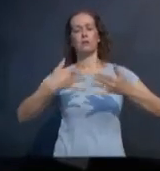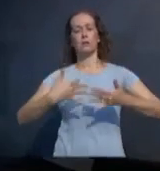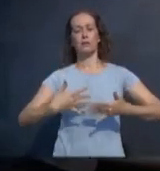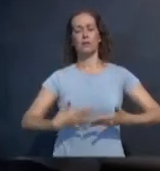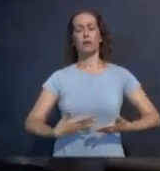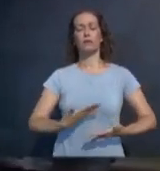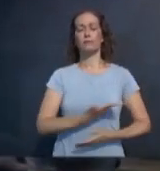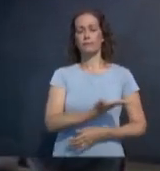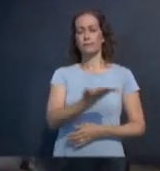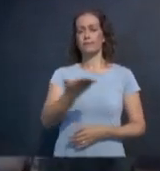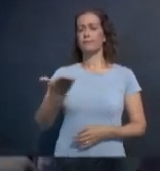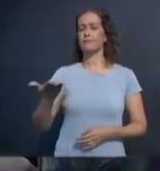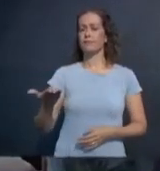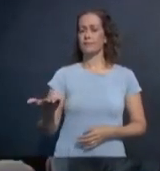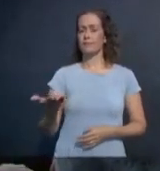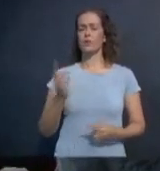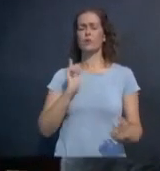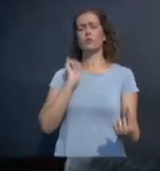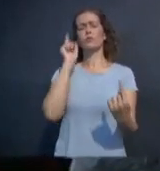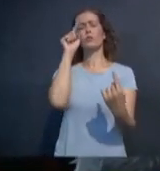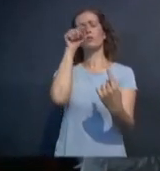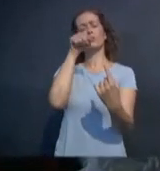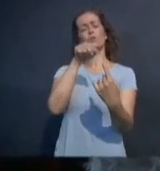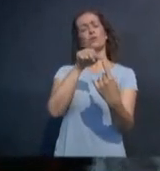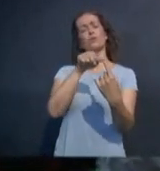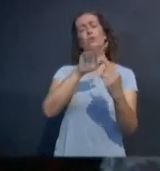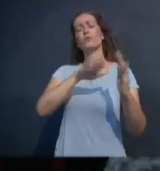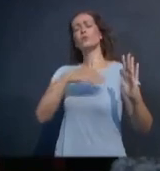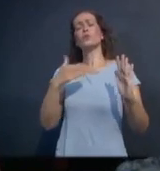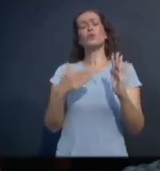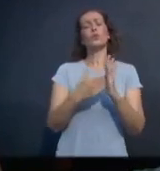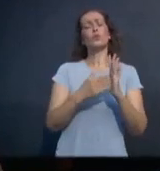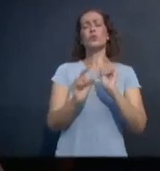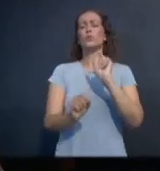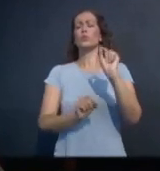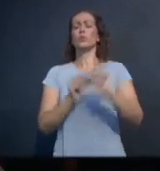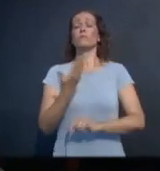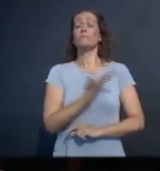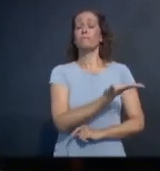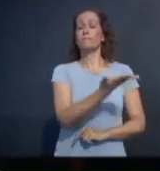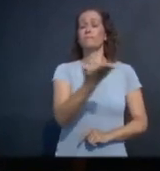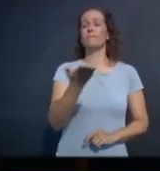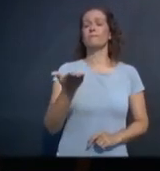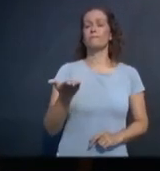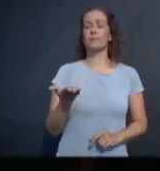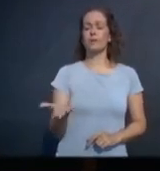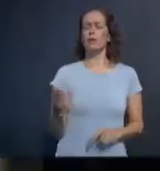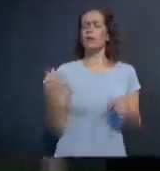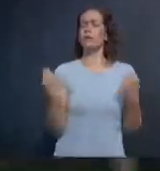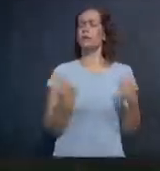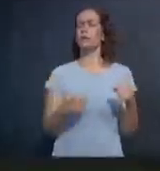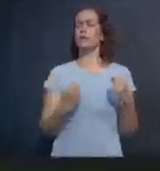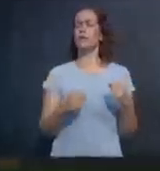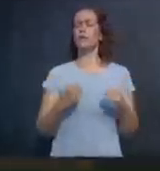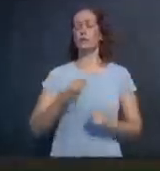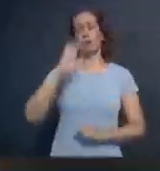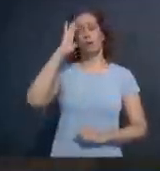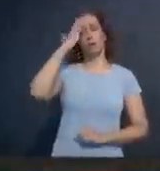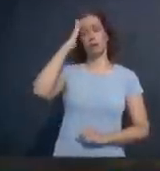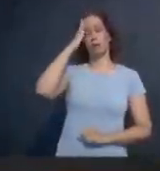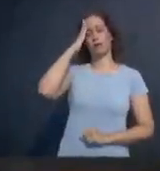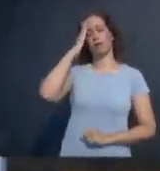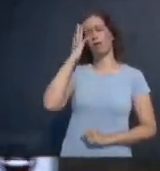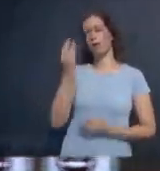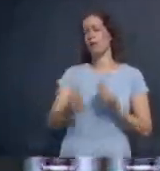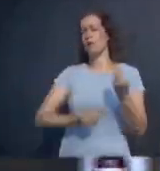irmãos, que o propósito todo é levar você a ter estes 100 elos,